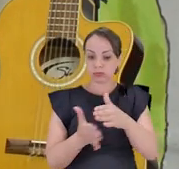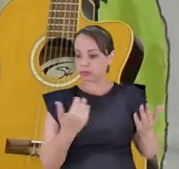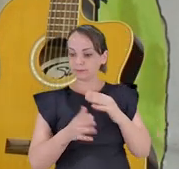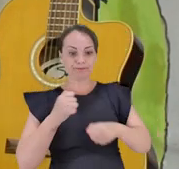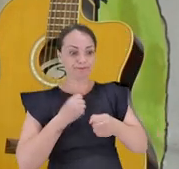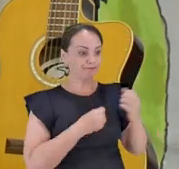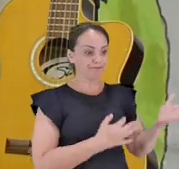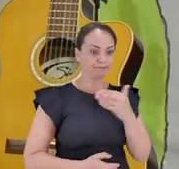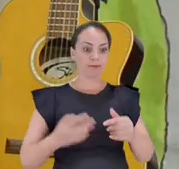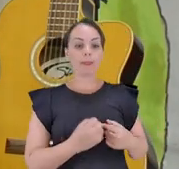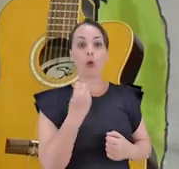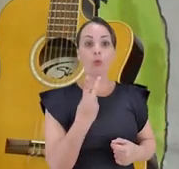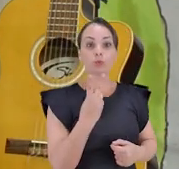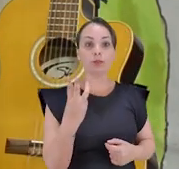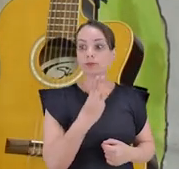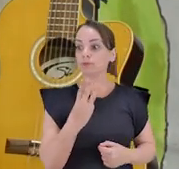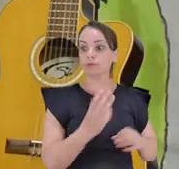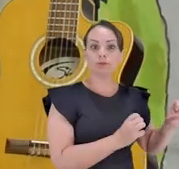vamos lá, vamos lá. Um, dois e...